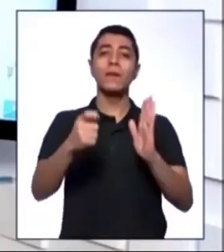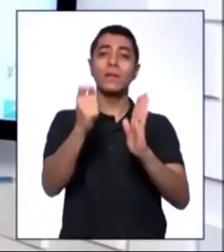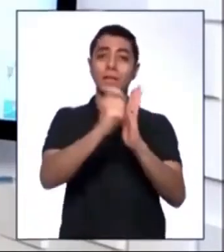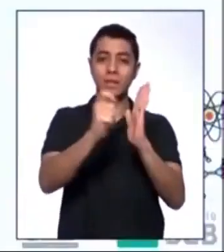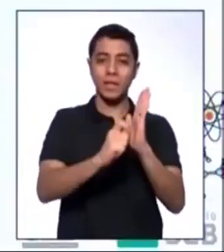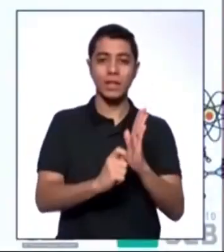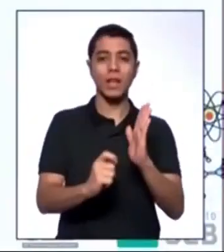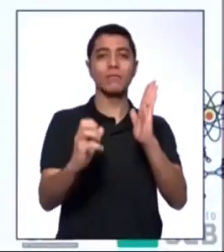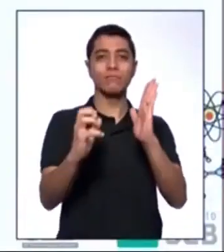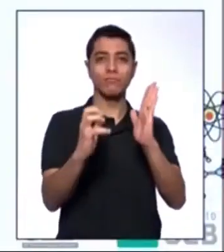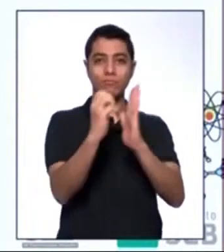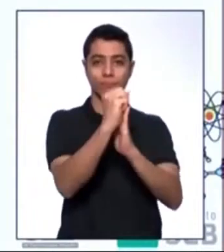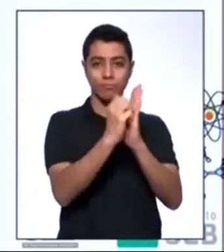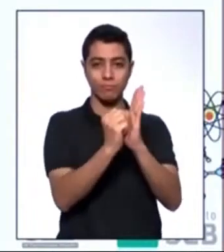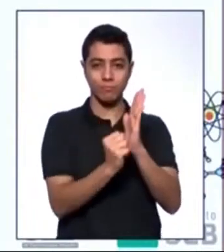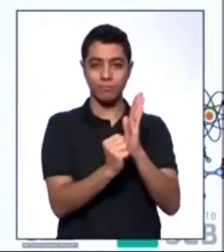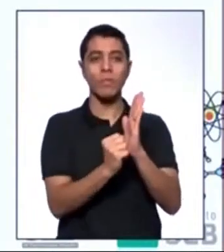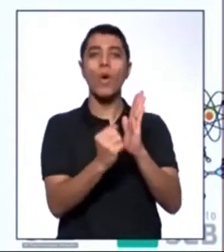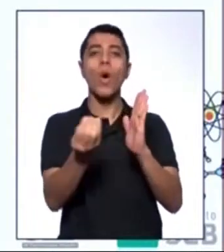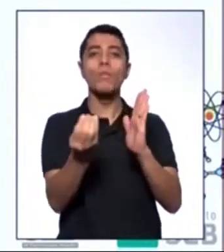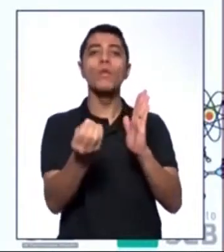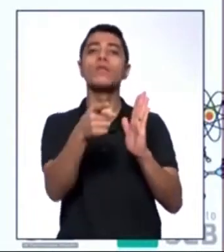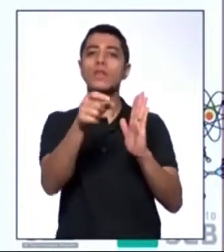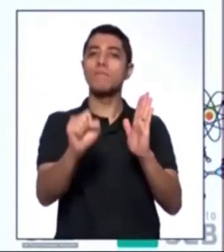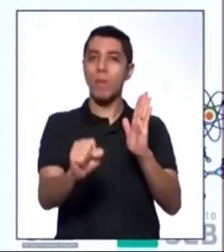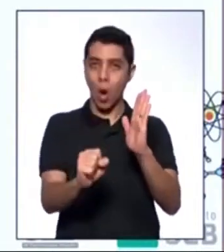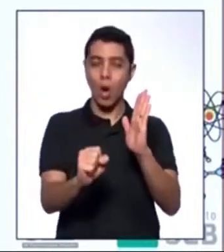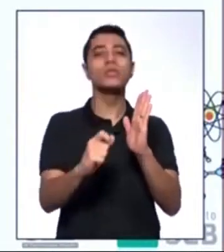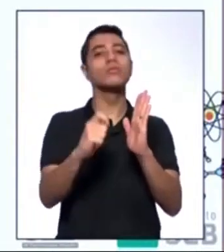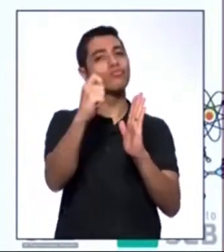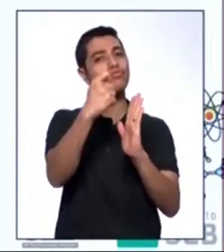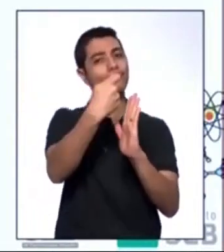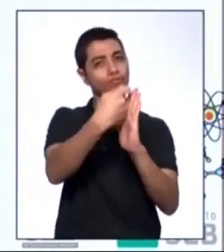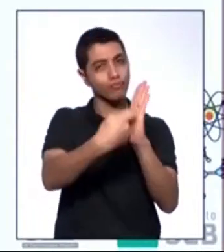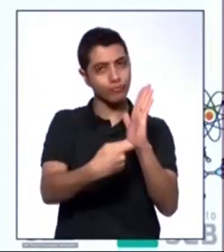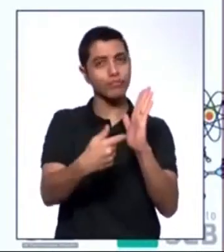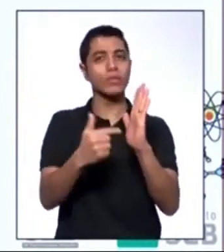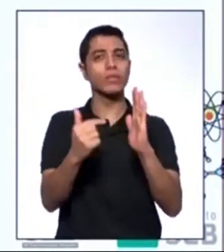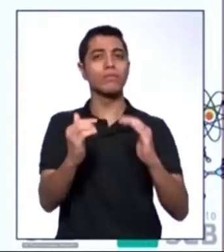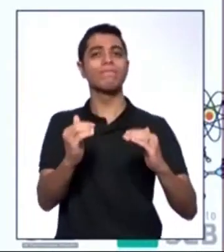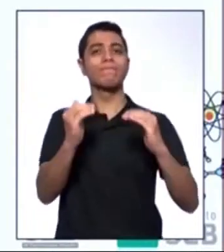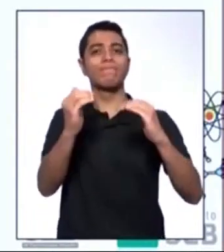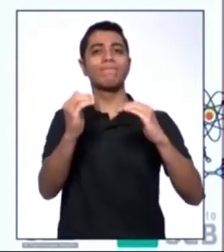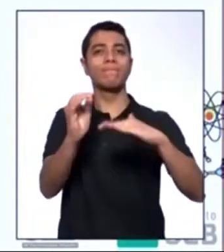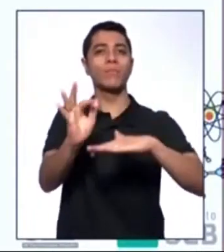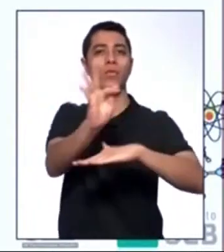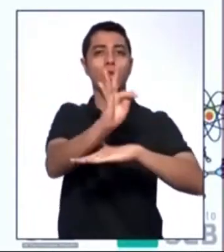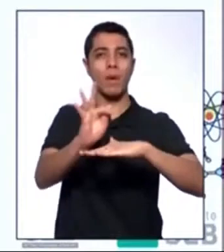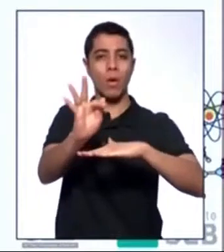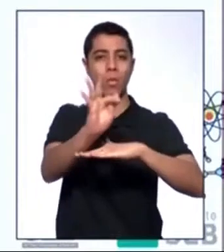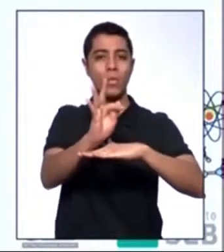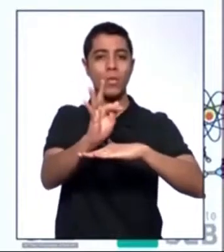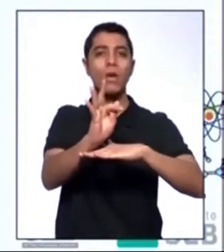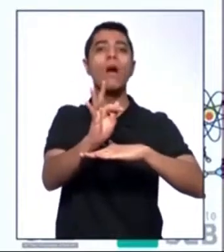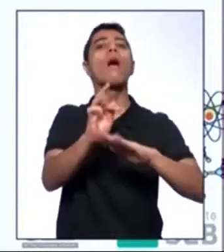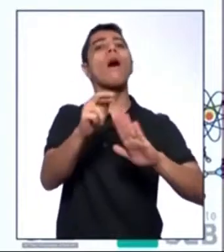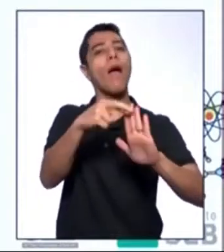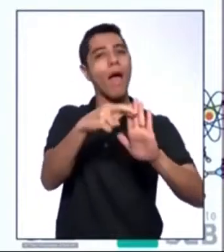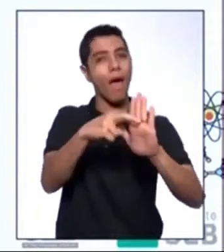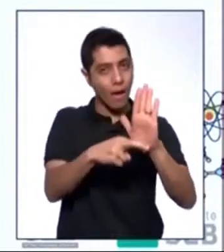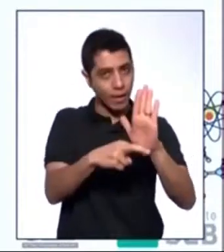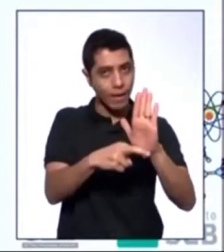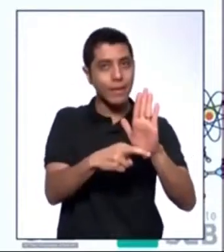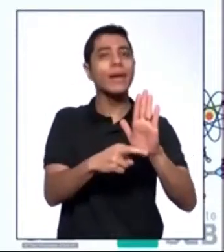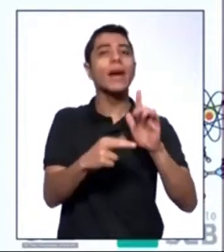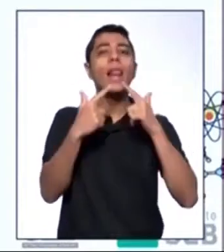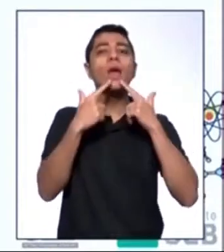gente possa produzir o registro formal, e no registro formal a gente usa as regras, a gente usa o padrão da